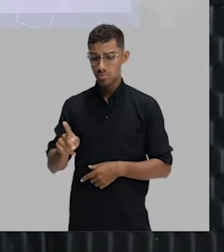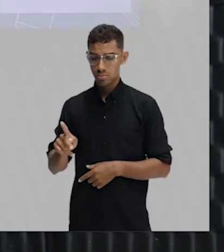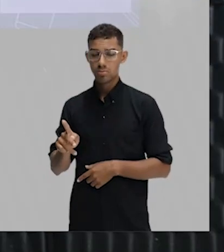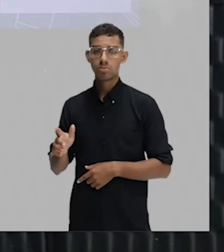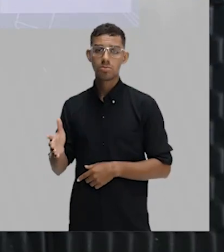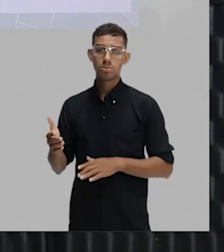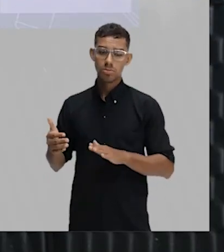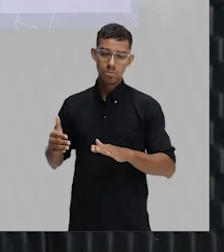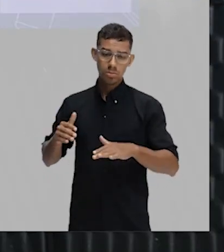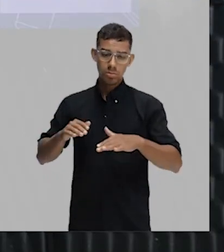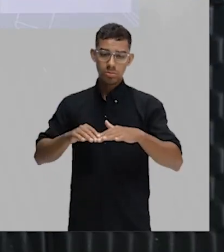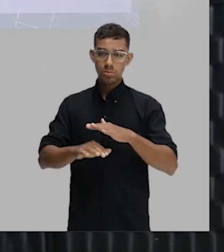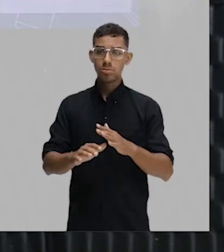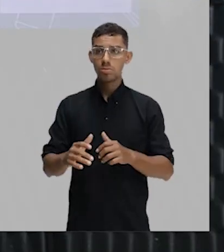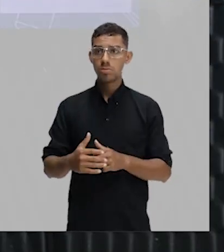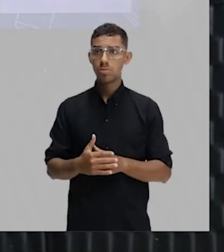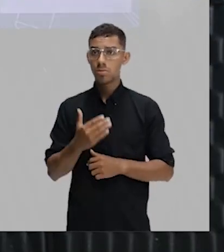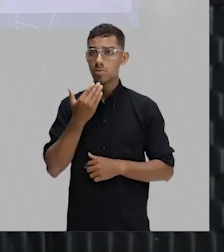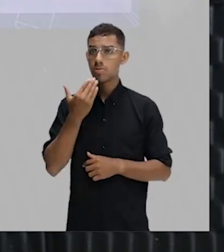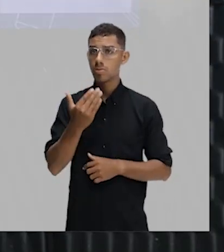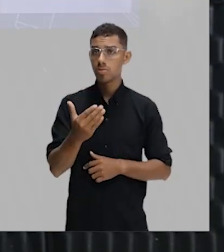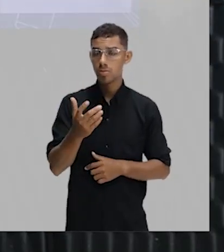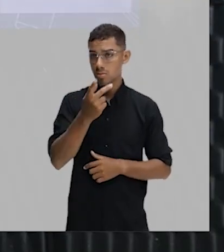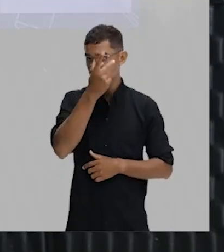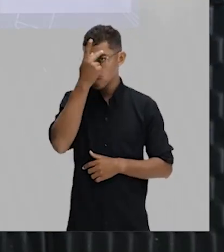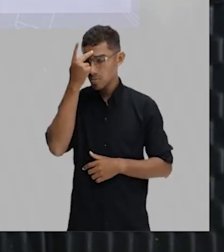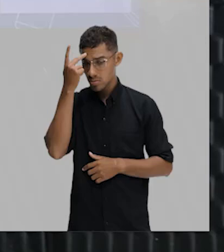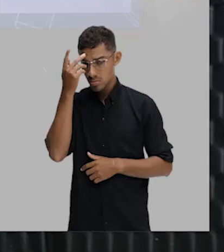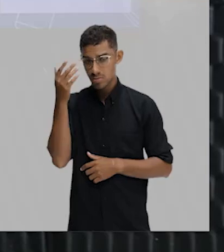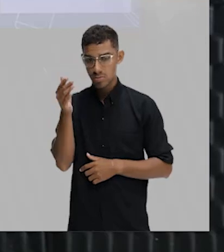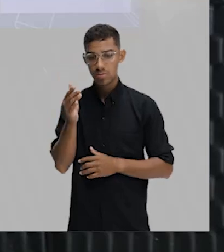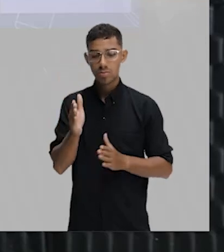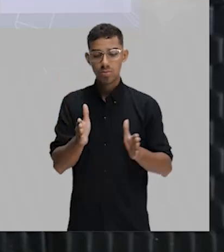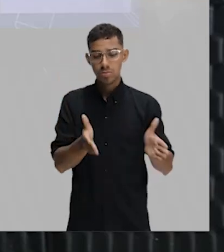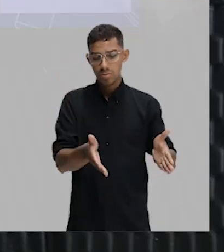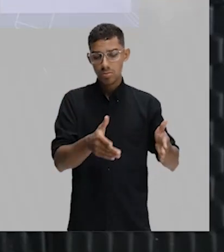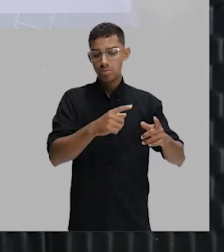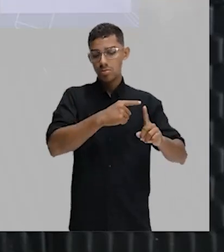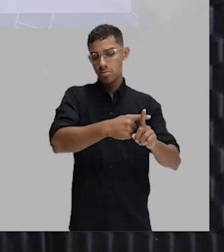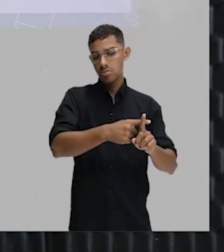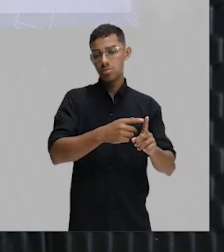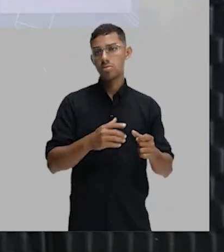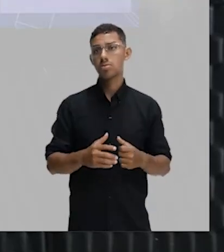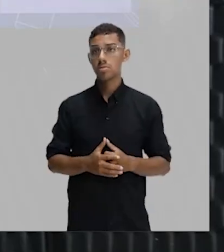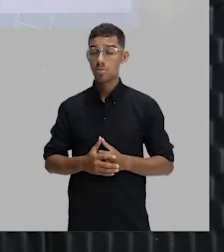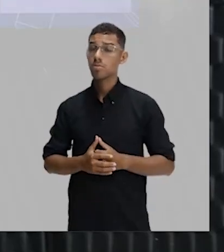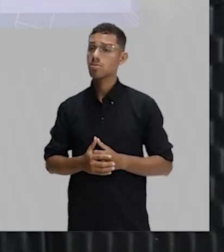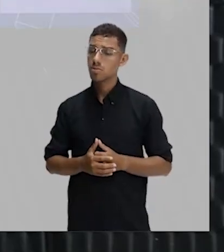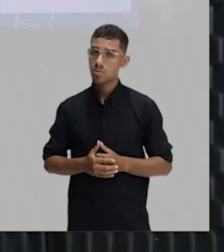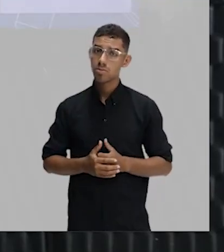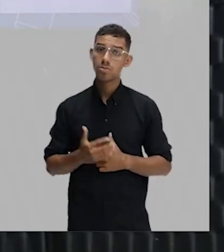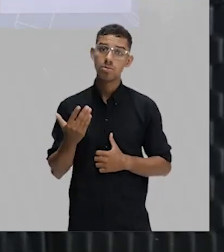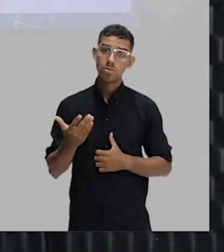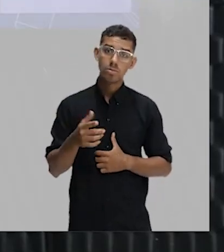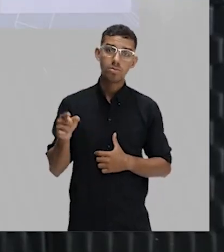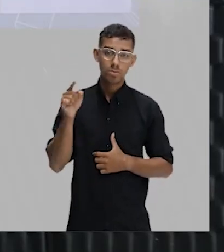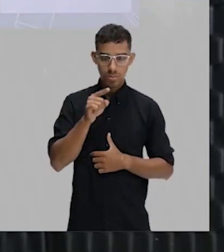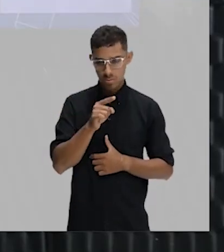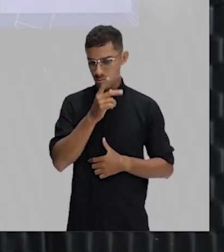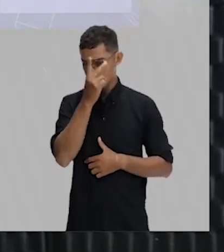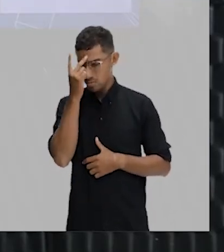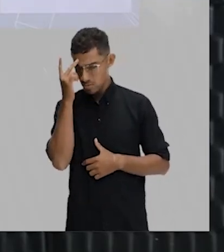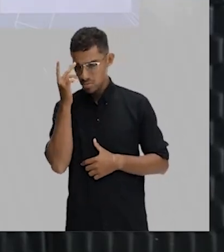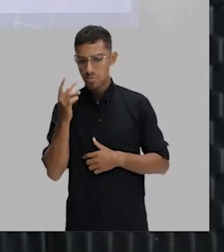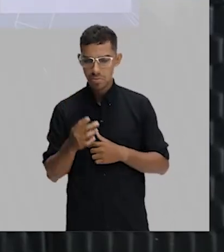está andando dentro da igreja, perto do altar, em cima de um cemitério, ou seja, de um mausoléu. Por si só, isso já é